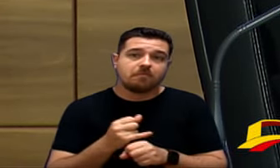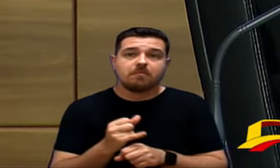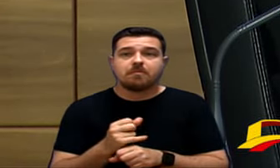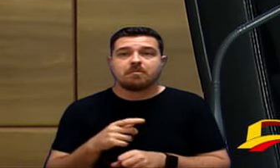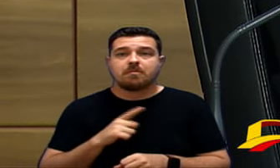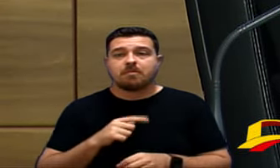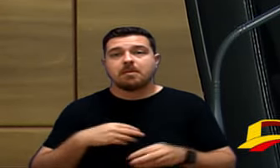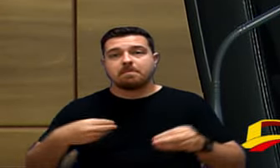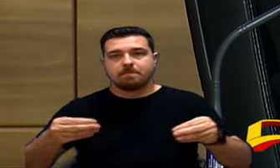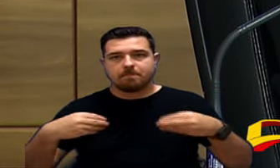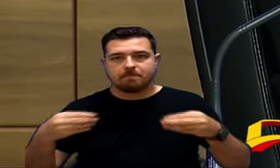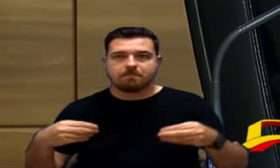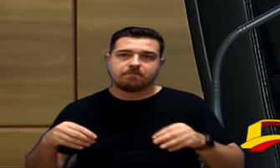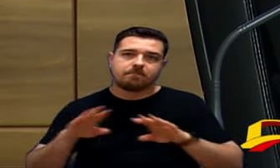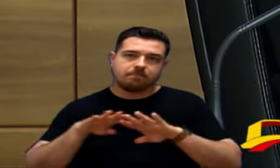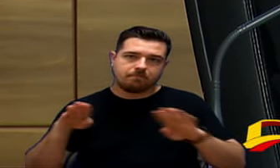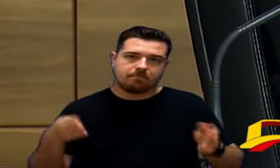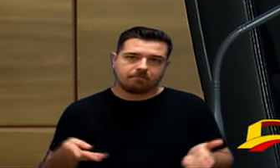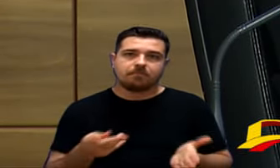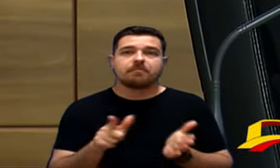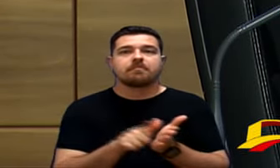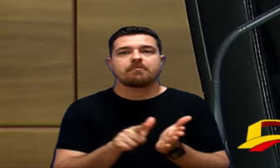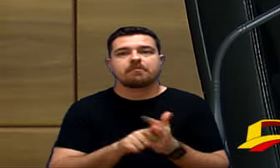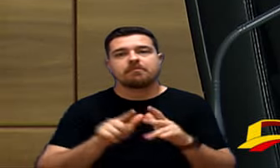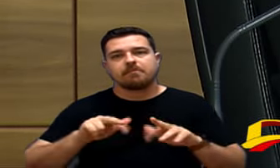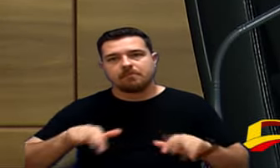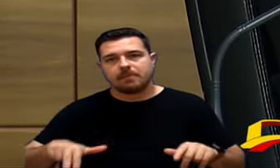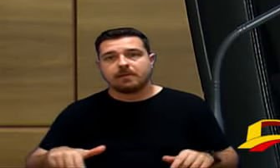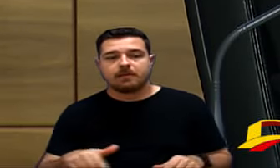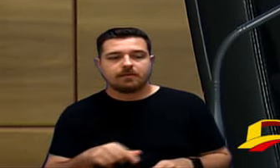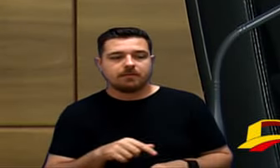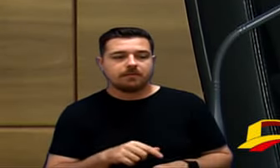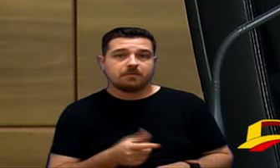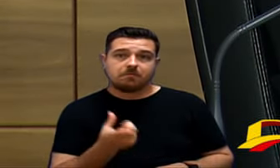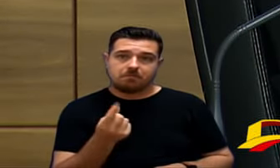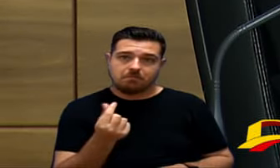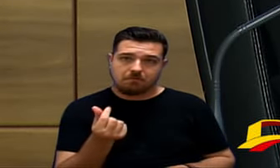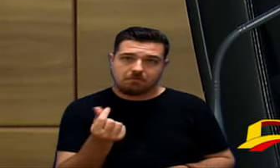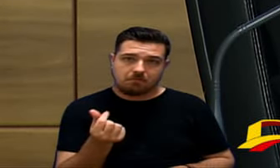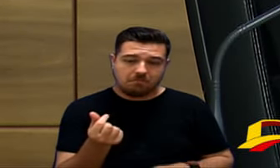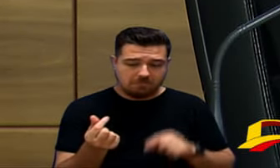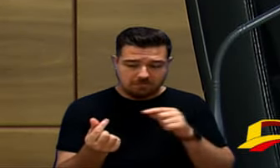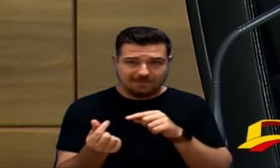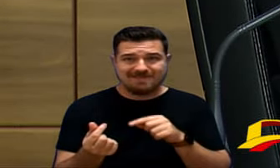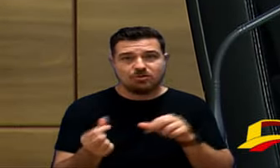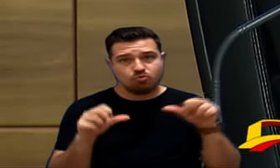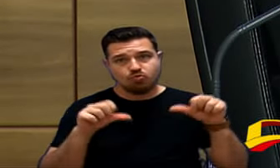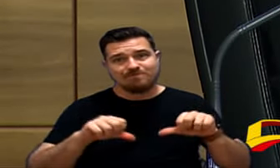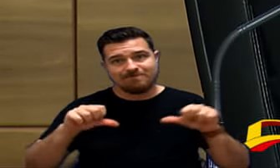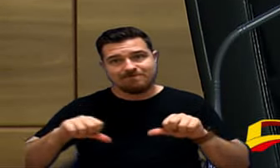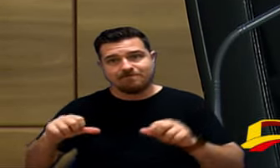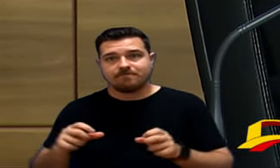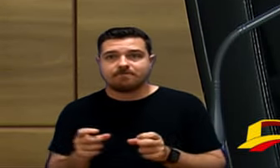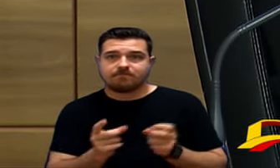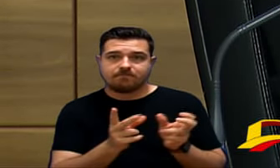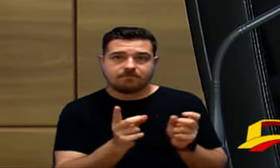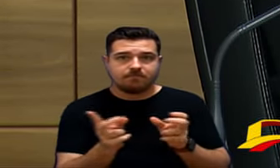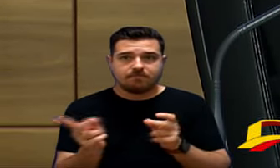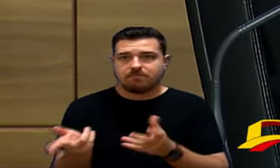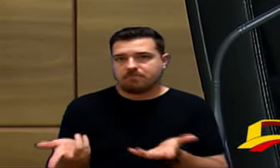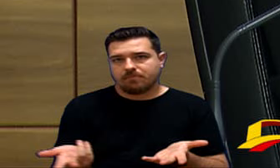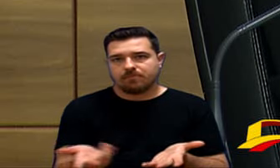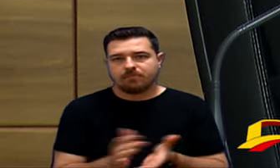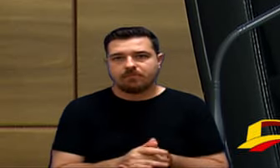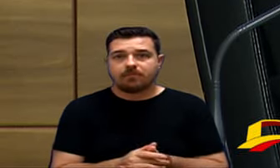mais embalagem mais plástico mais papelão e esses valores em si que estão ruins de serem comercializados o